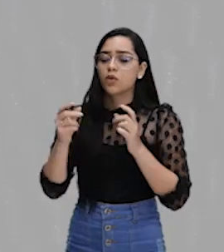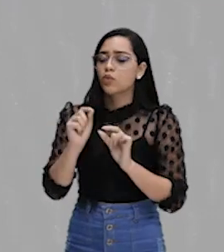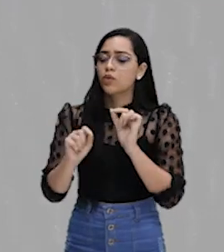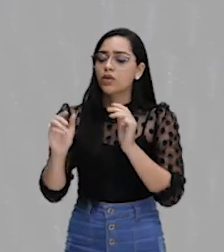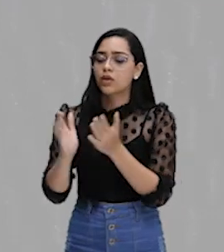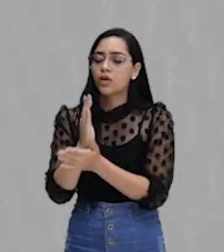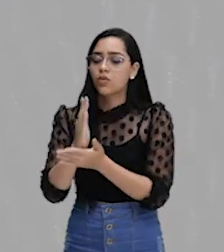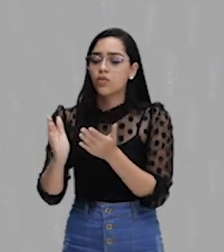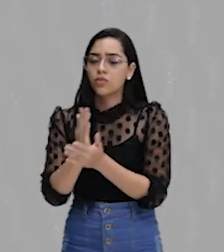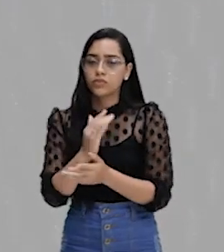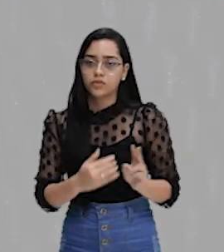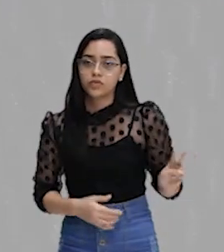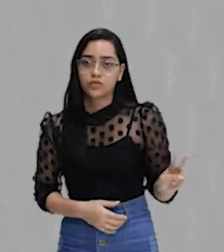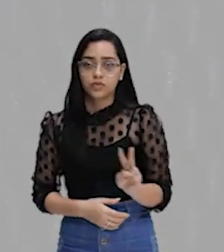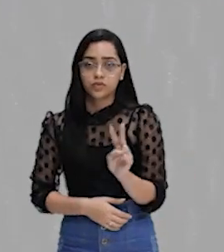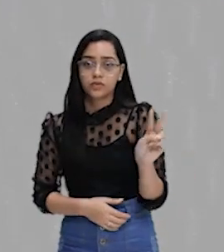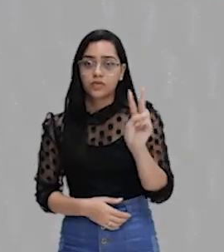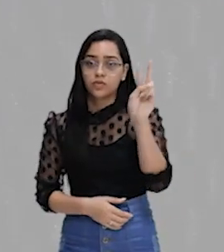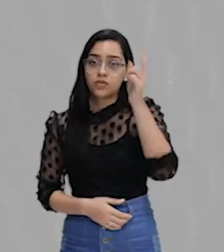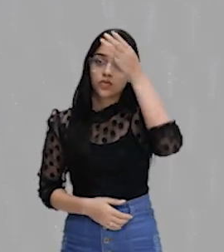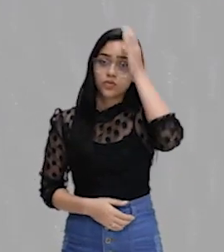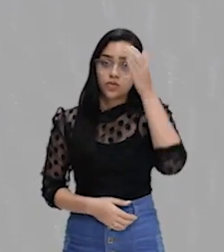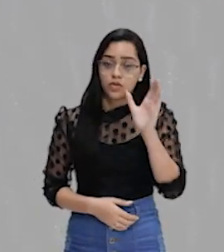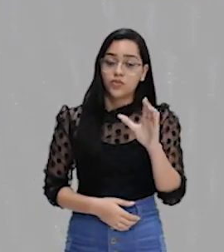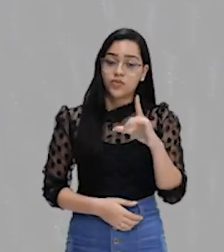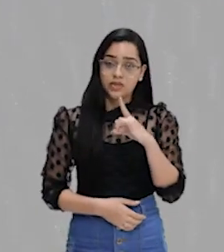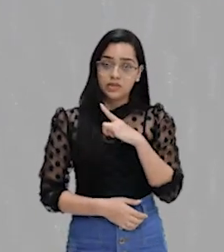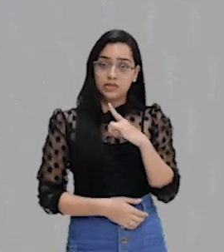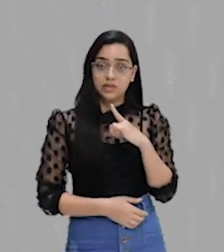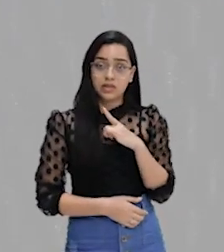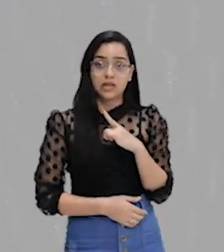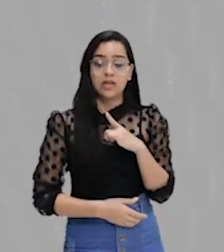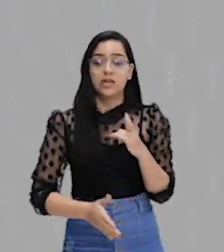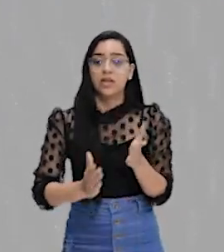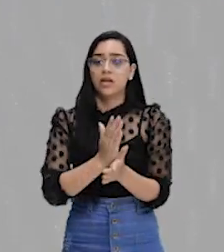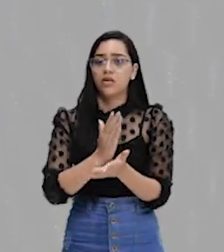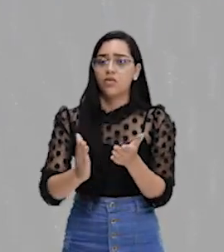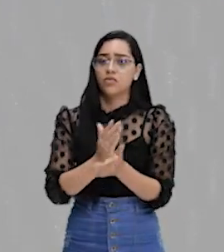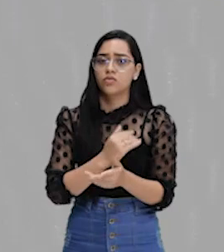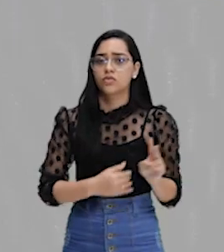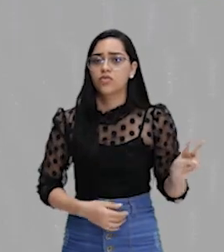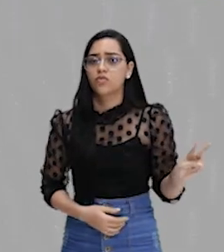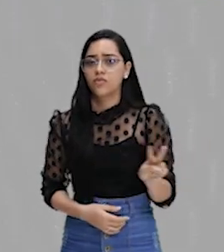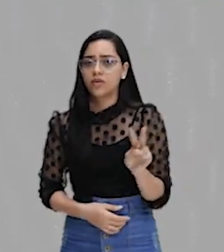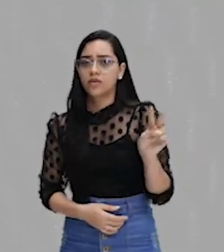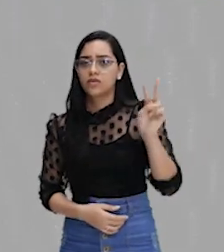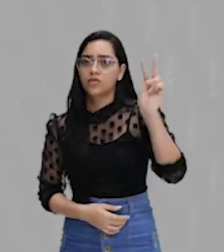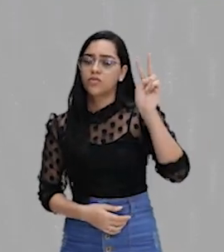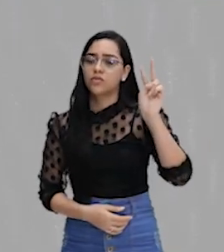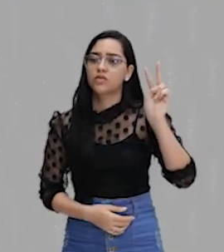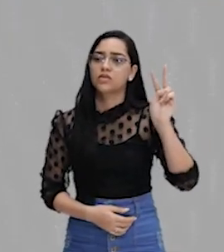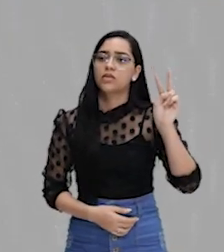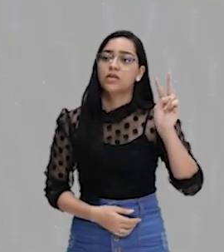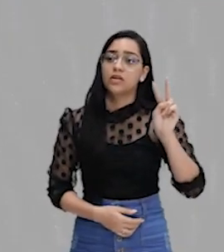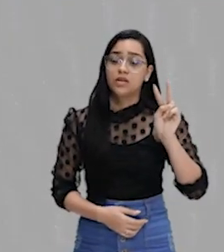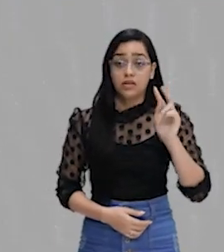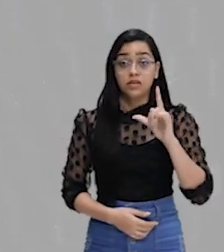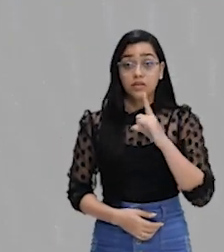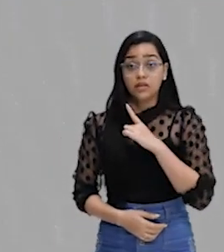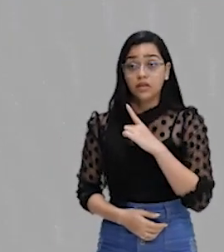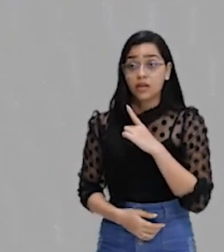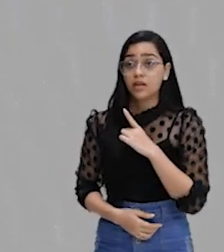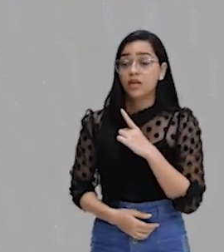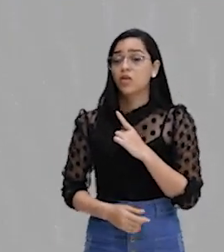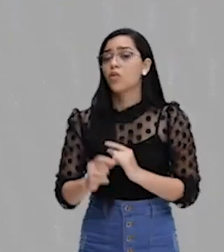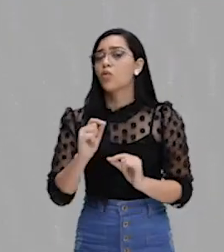alguns valores que o Renascimento cultural ele advoga, alguns valores que o Renascimento cultural ele valoriza,